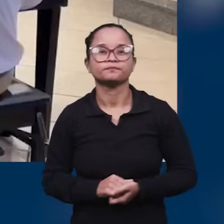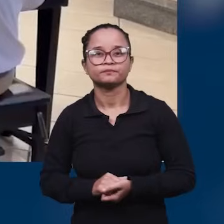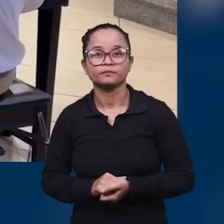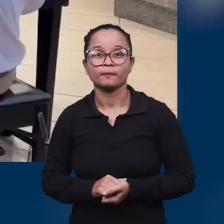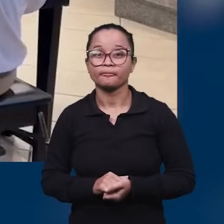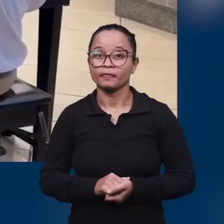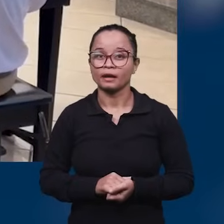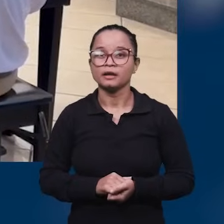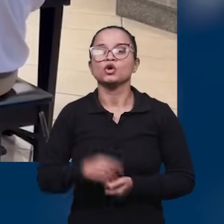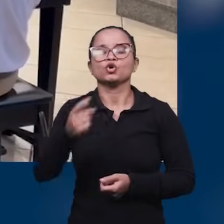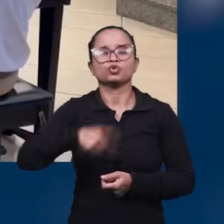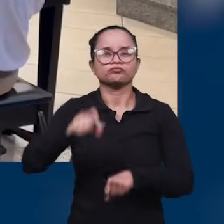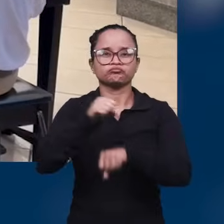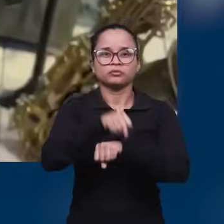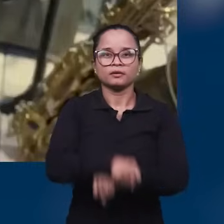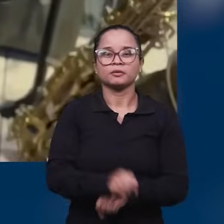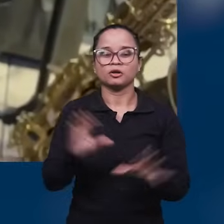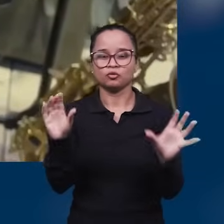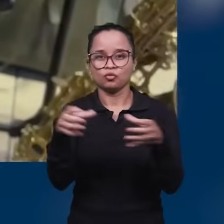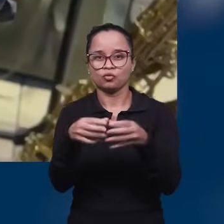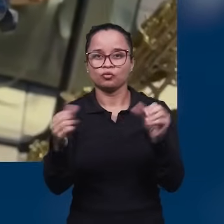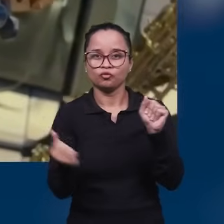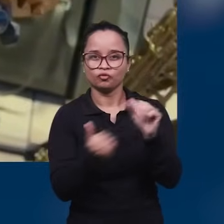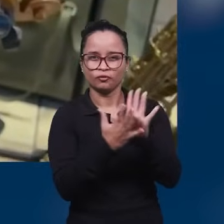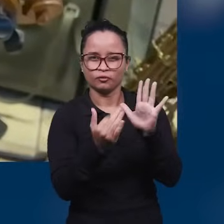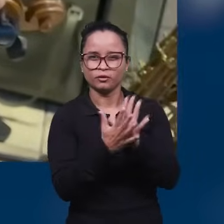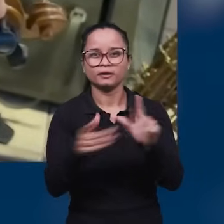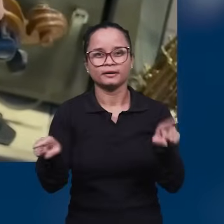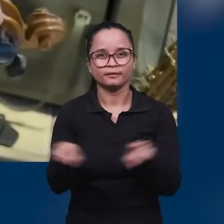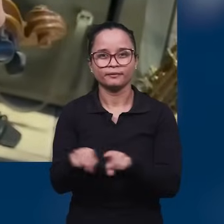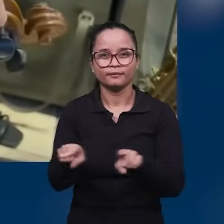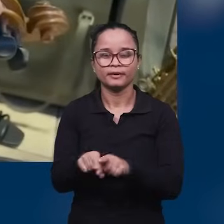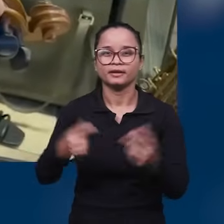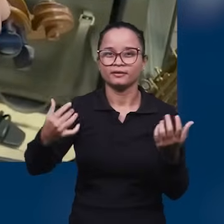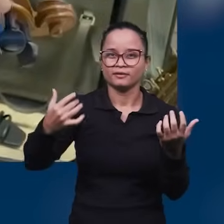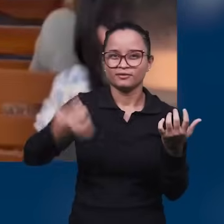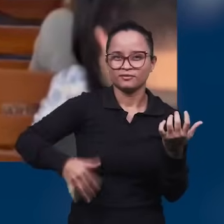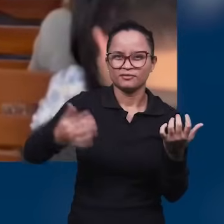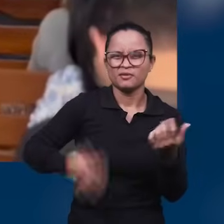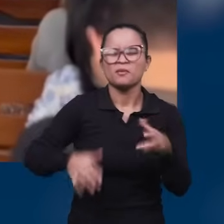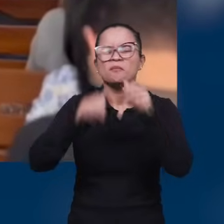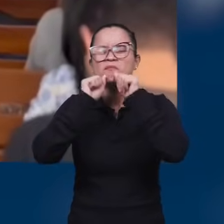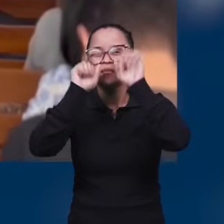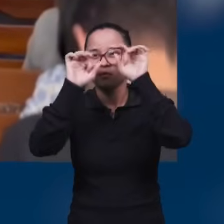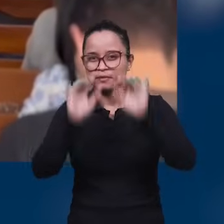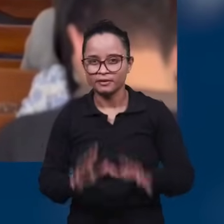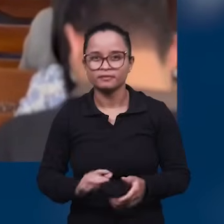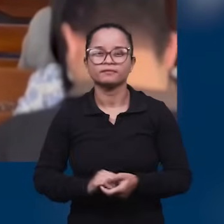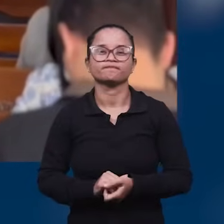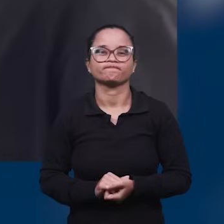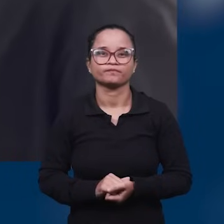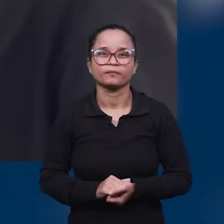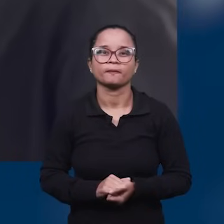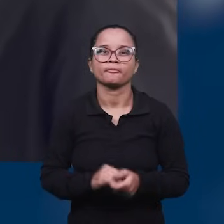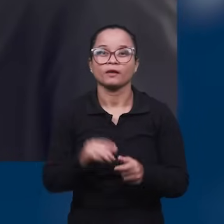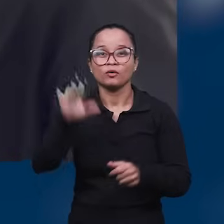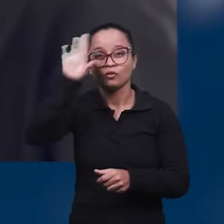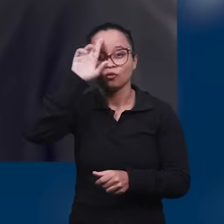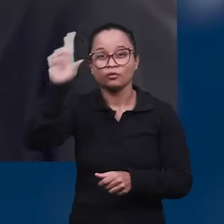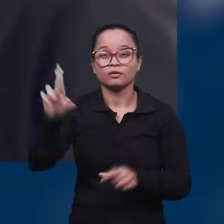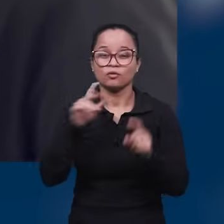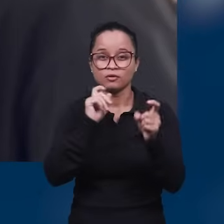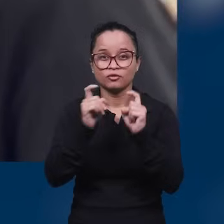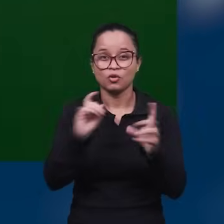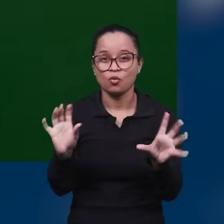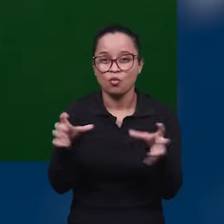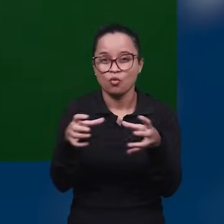onde nós tivemos um seminário de grupo de louvor, instrumentistas. Foi uma grande bênção. O Senhor reuniu um grande grupo aqui, foi uma